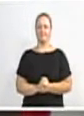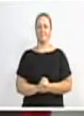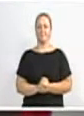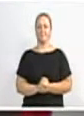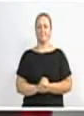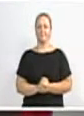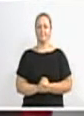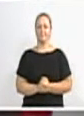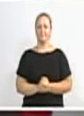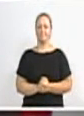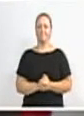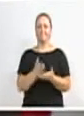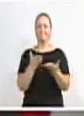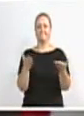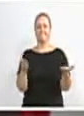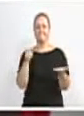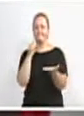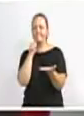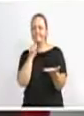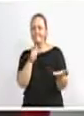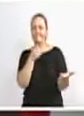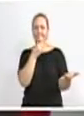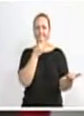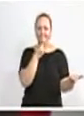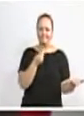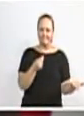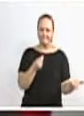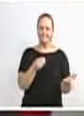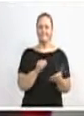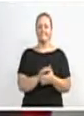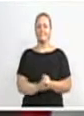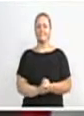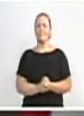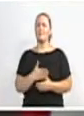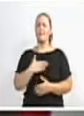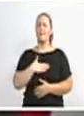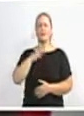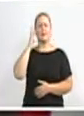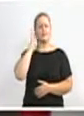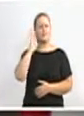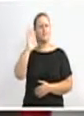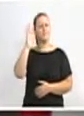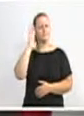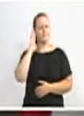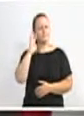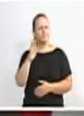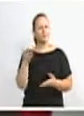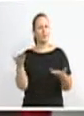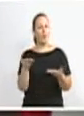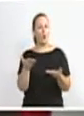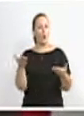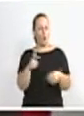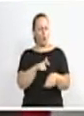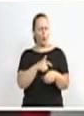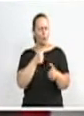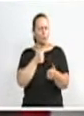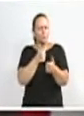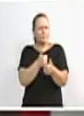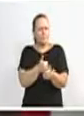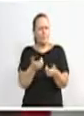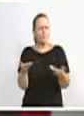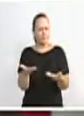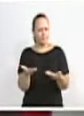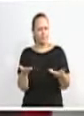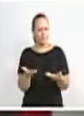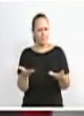Senhores, senhoras, a minha reflexão na tribuna, nesses minutos na tribuna, na tarde de hoje,